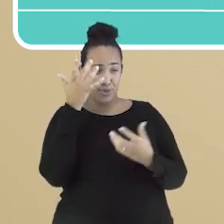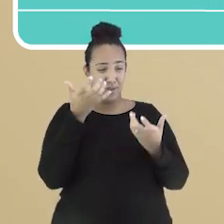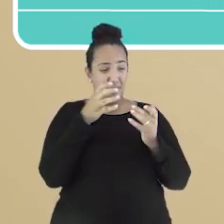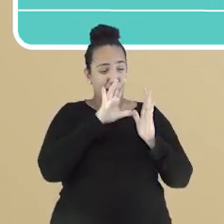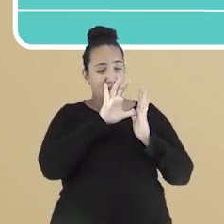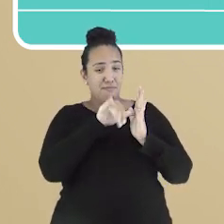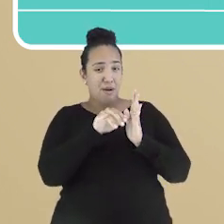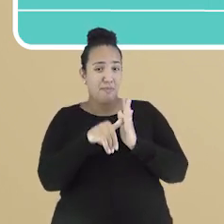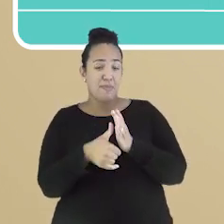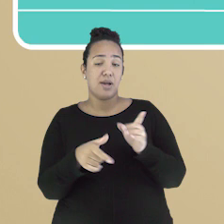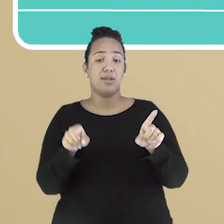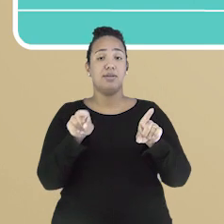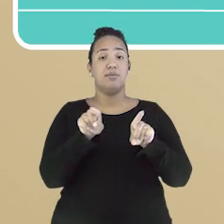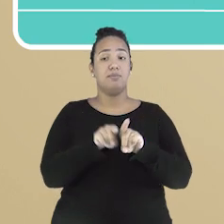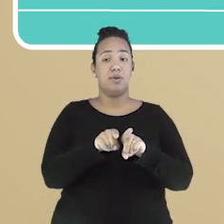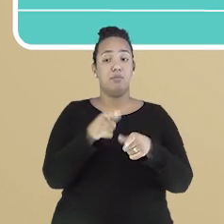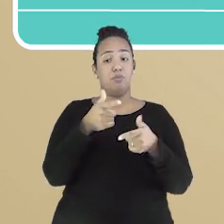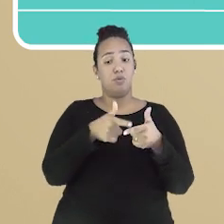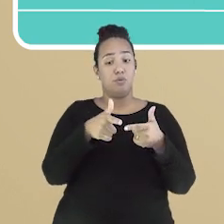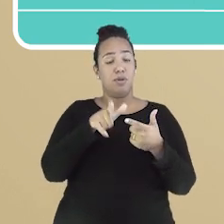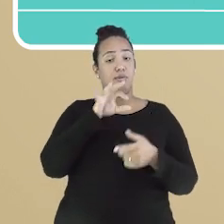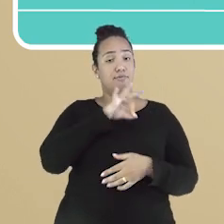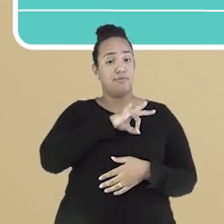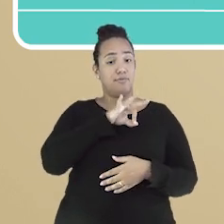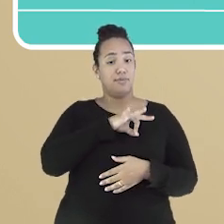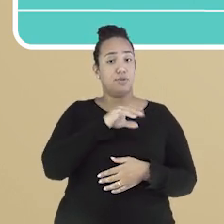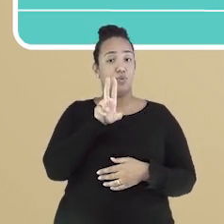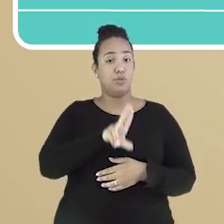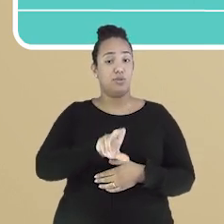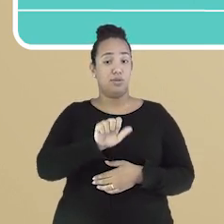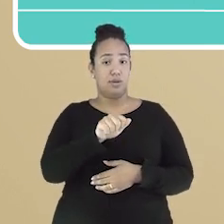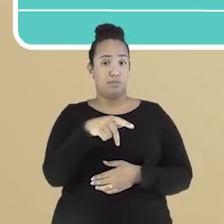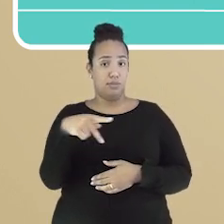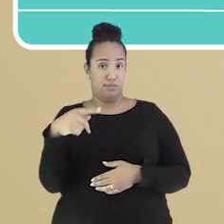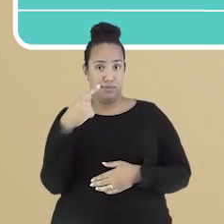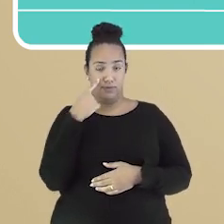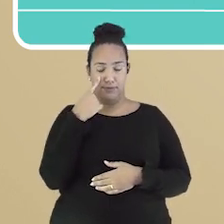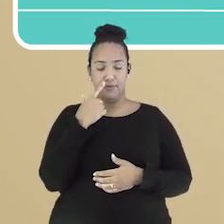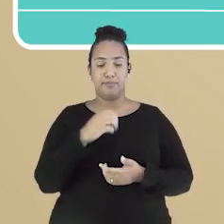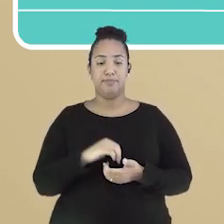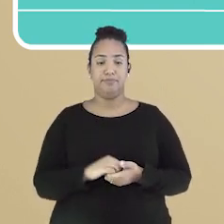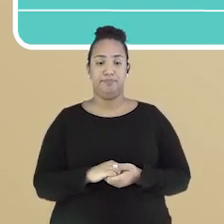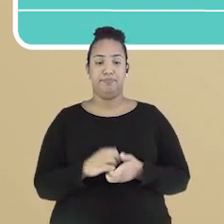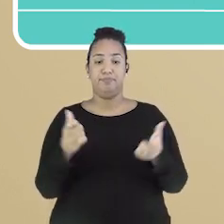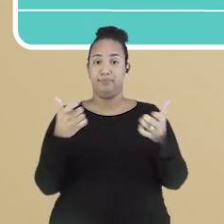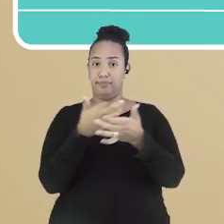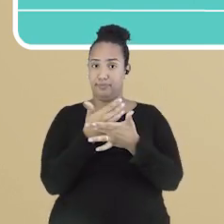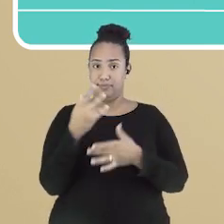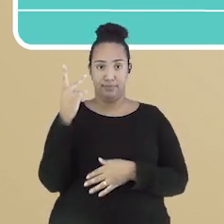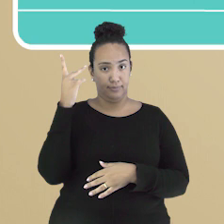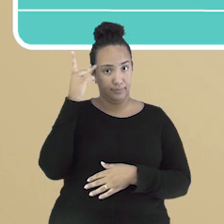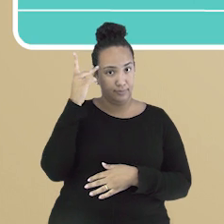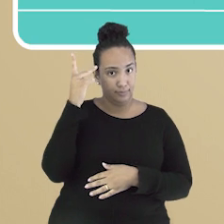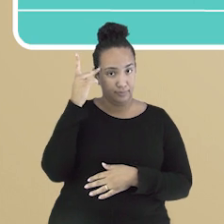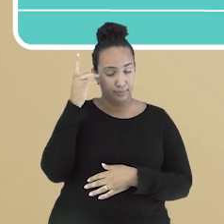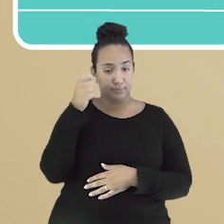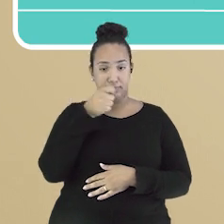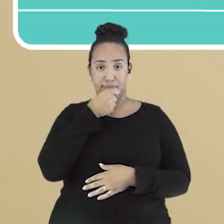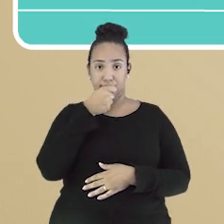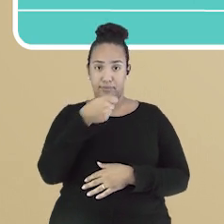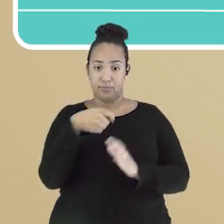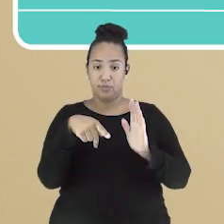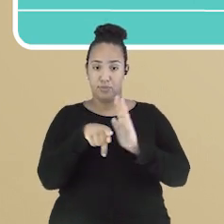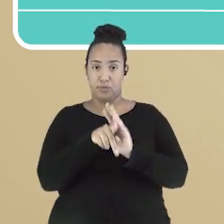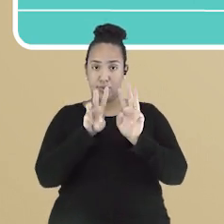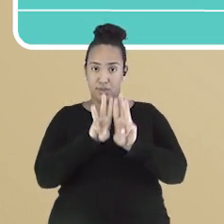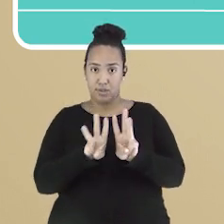oportunistas ao aumento de ocorrências envolvendo aplicativos de relacionamento. Vamos ler juntos. Na cidade de São Paulo, reportagem do